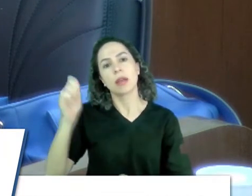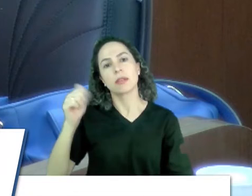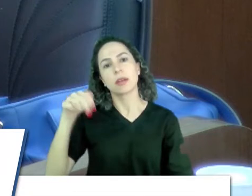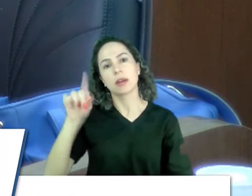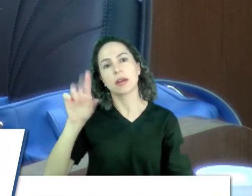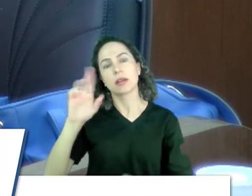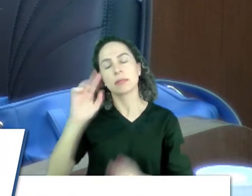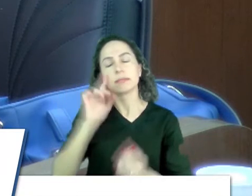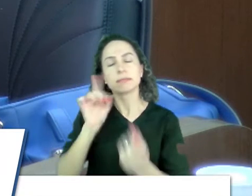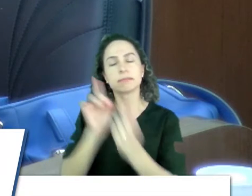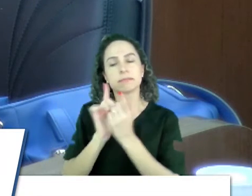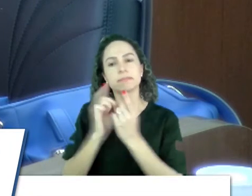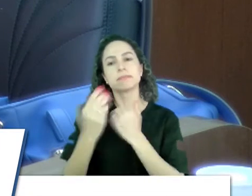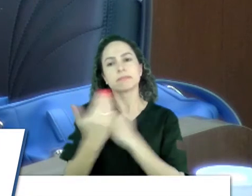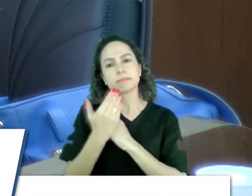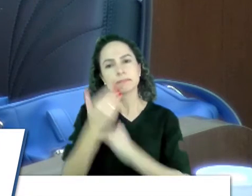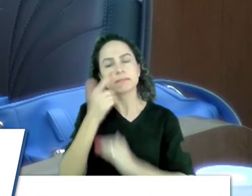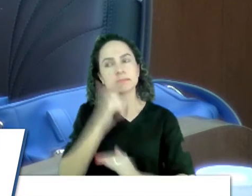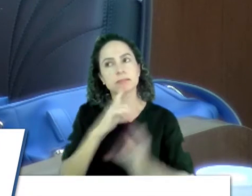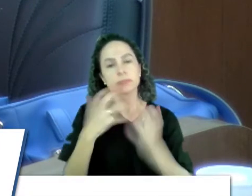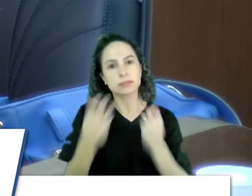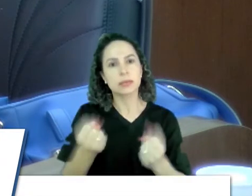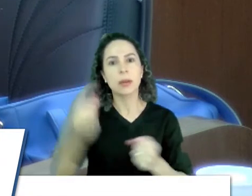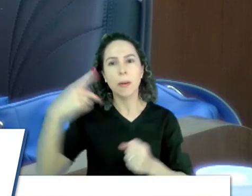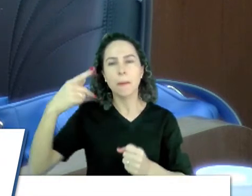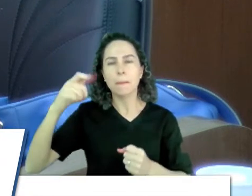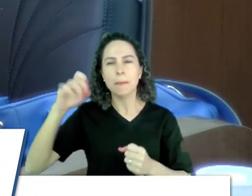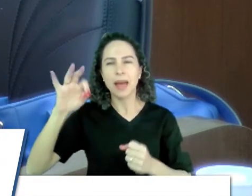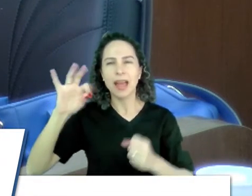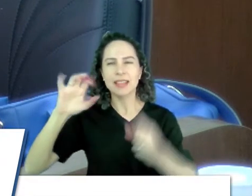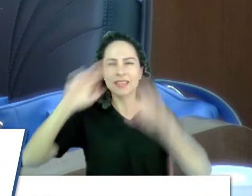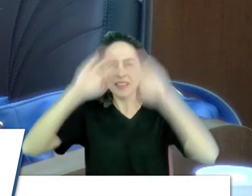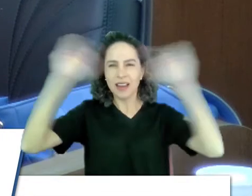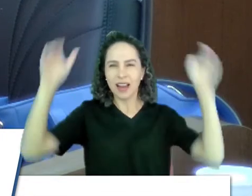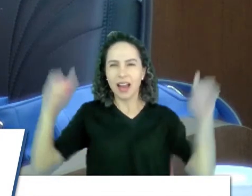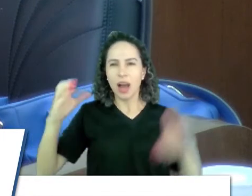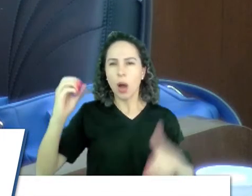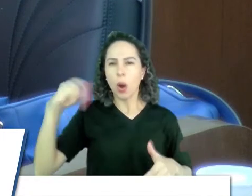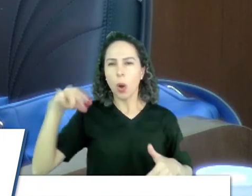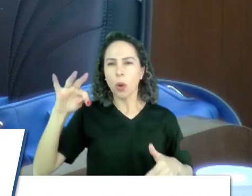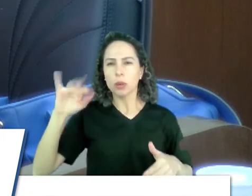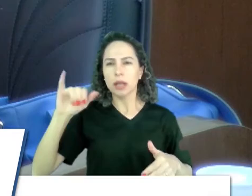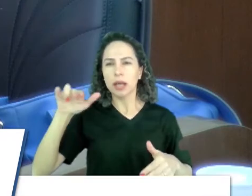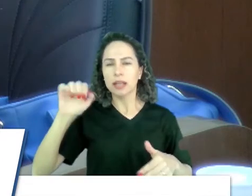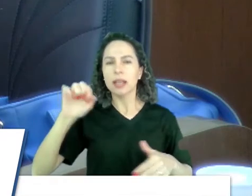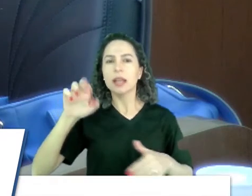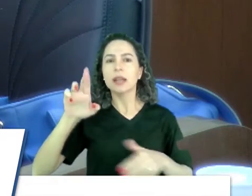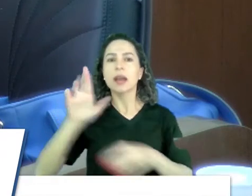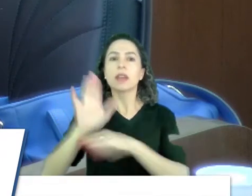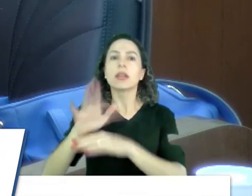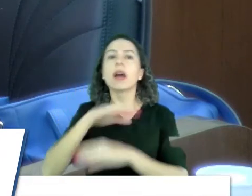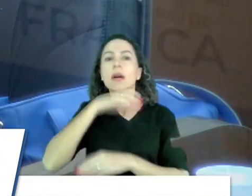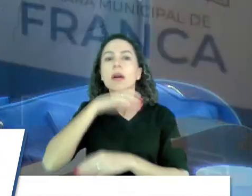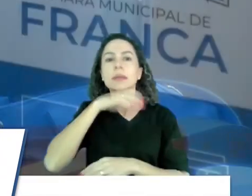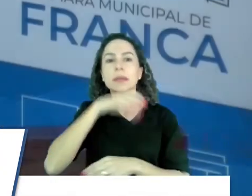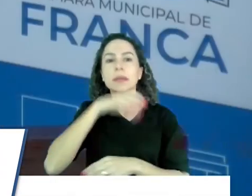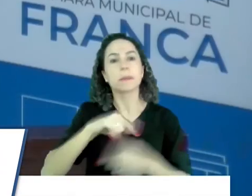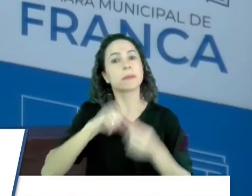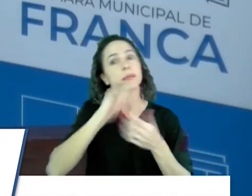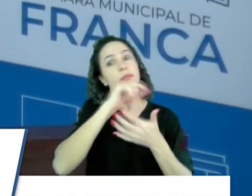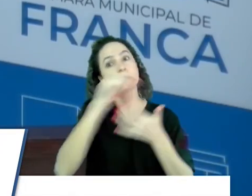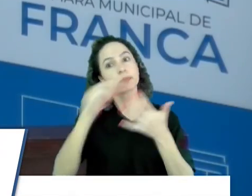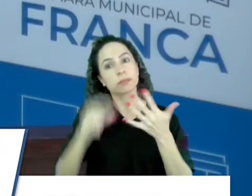nosso pedido e aceitou o Pet Container. Então, vai ser muito importante para os animais da nossa cidade. Além de tudo isso, ele destinou